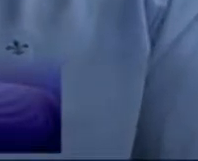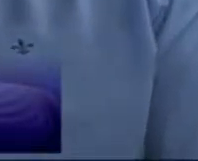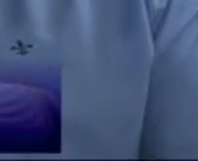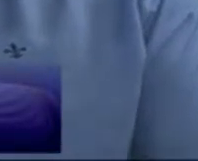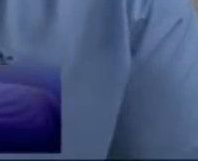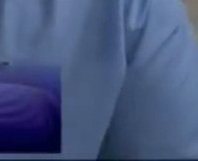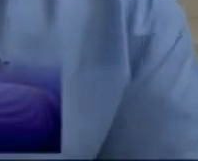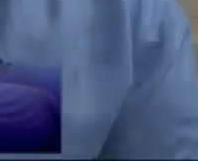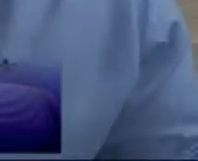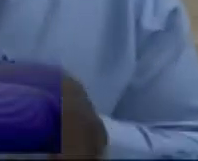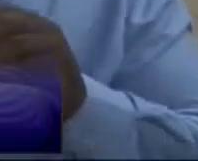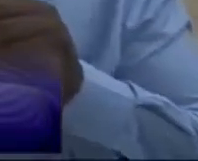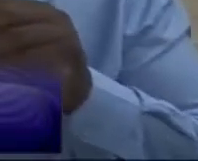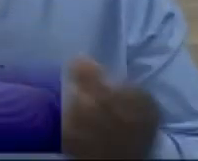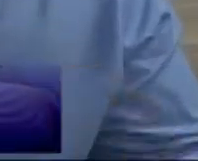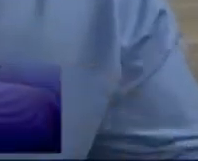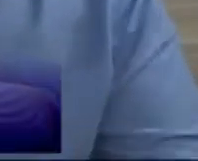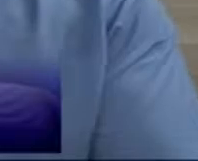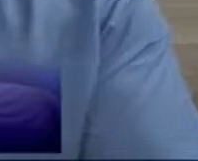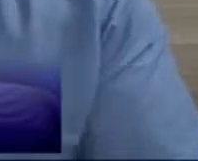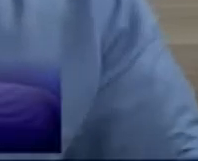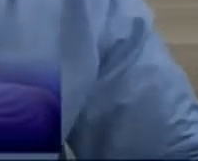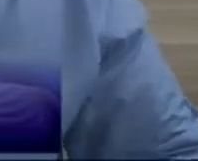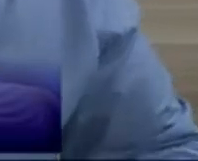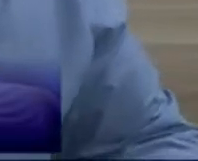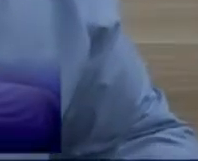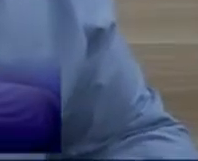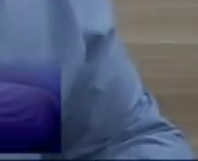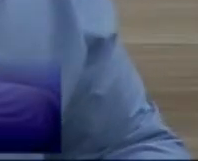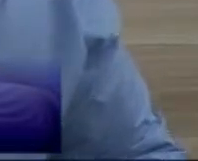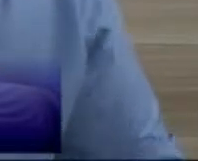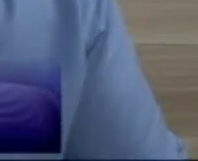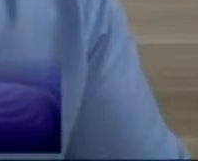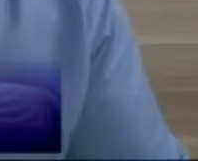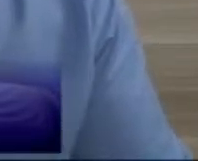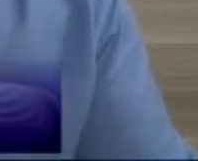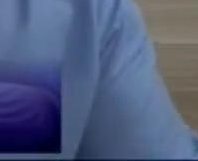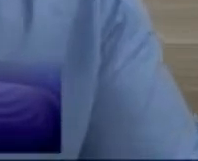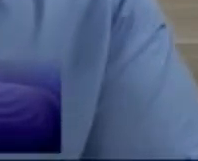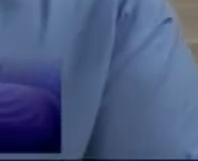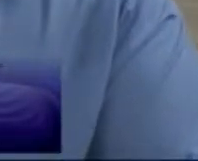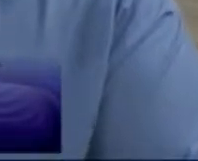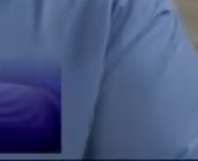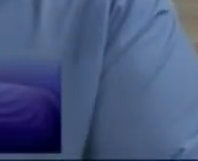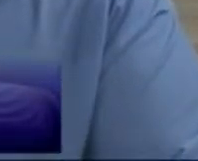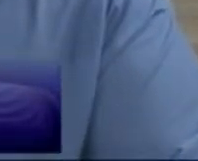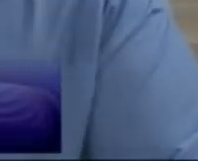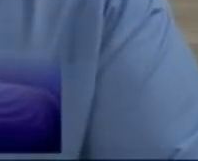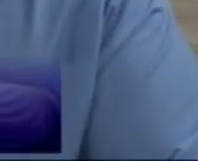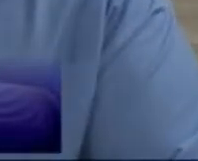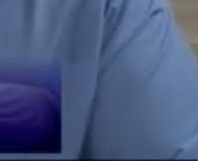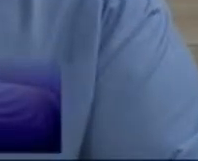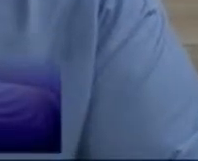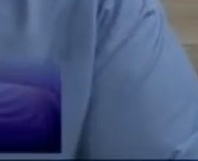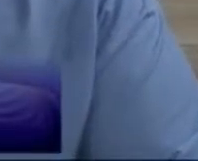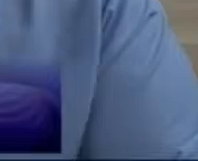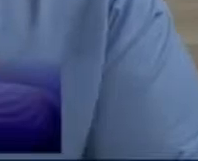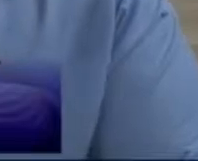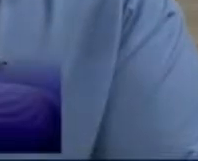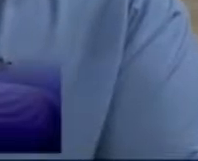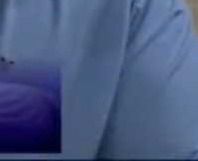necessidade por parte de alguns vereadores, visto que muitos assuntos que são trazidos ao plenário por alguns